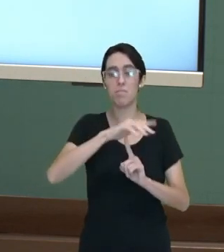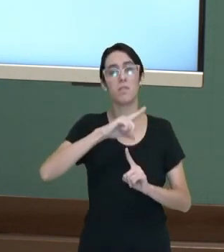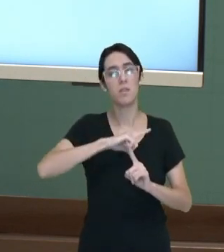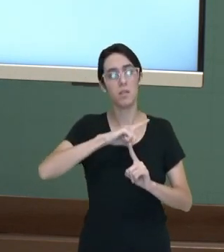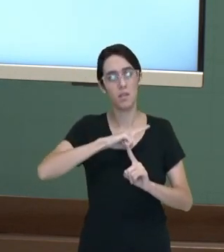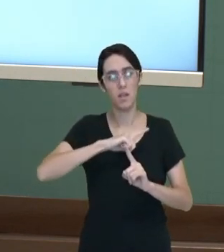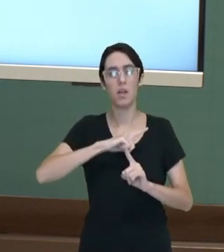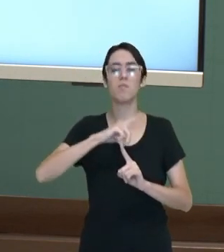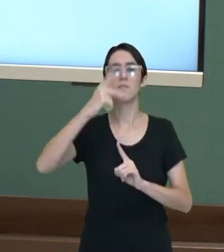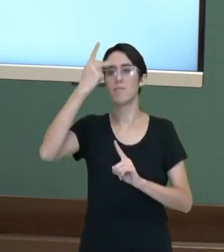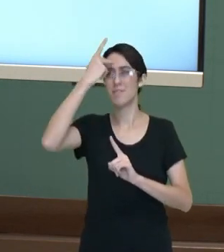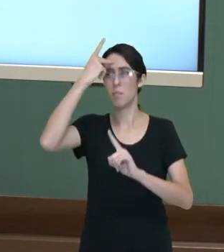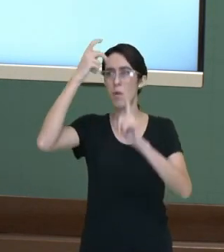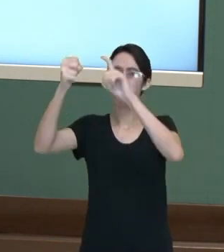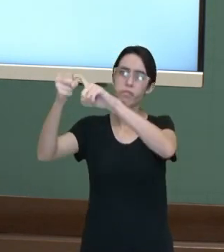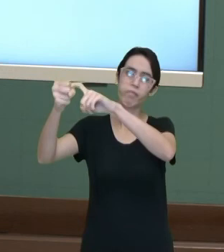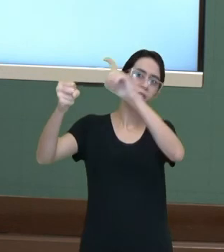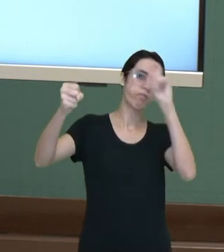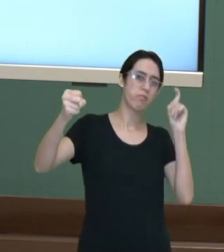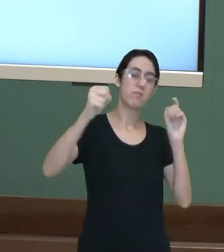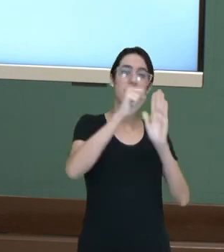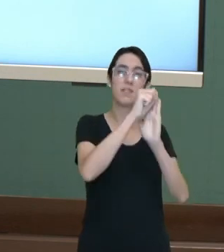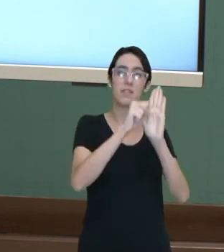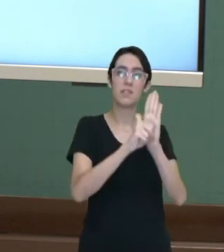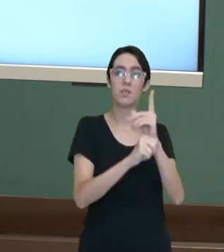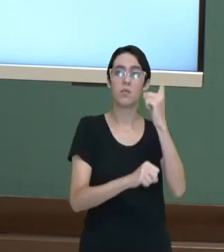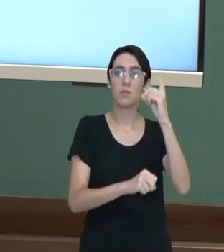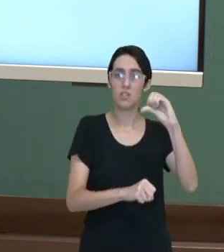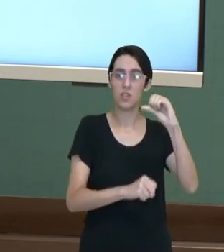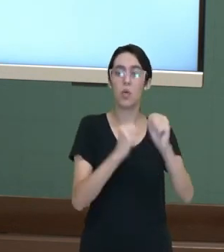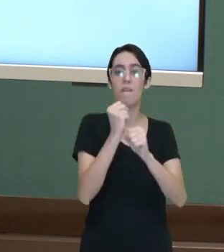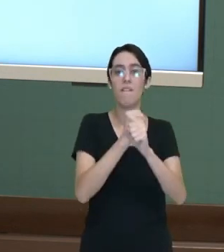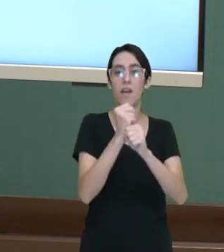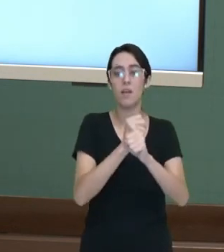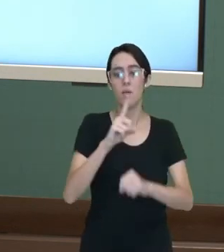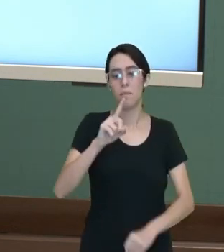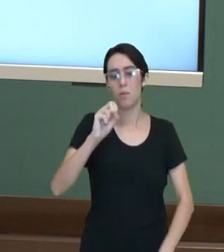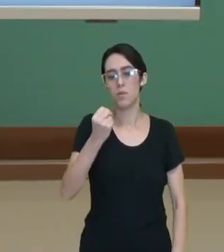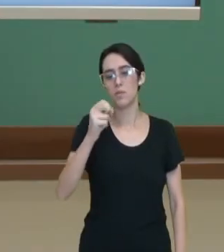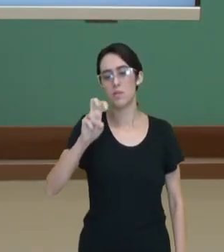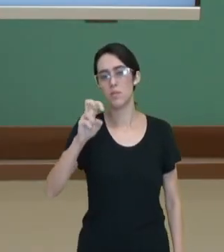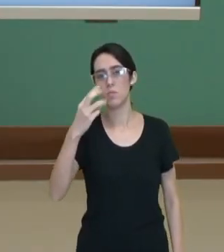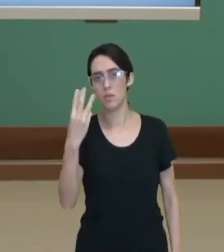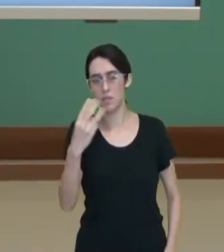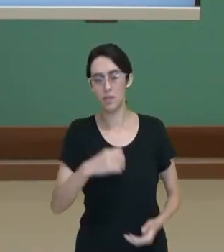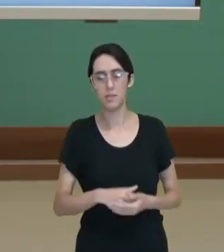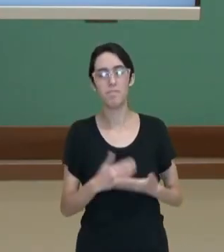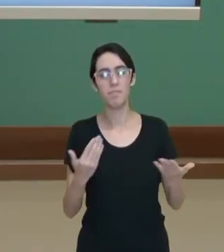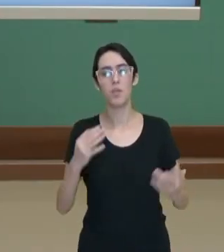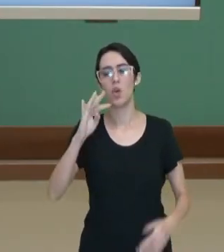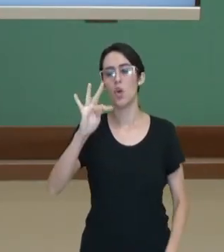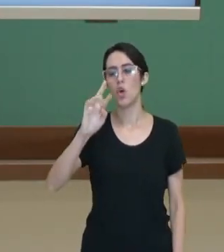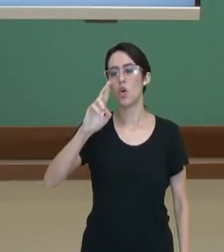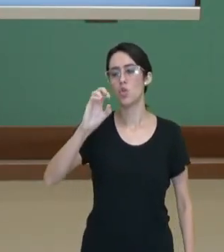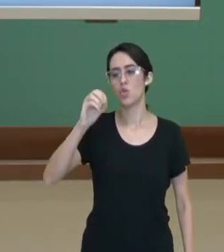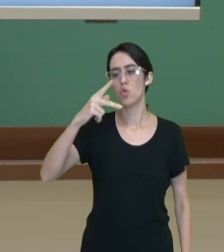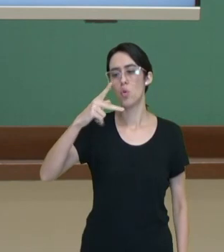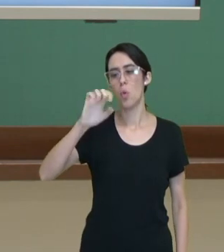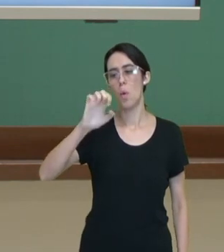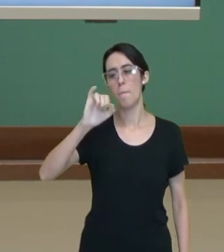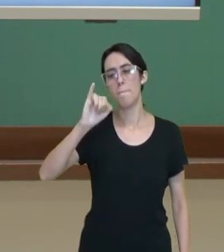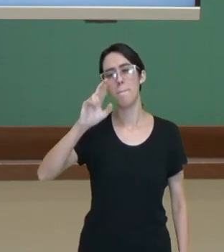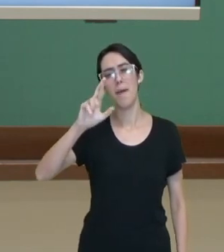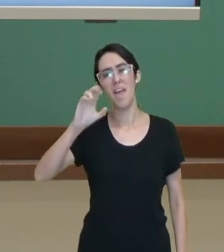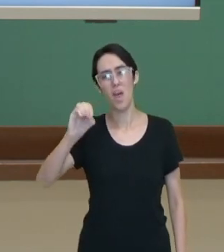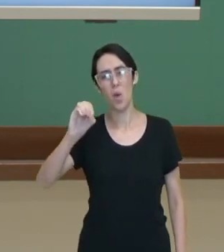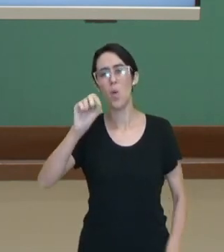emancipação lá no século XIX, o ano de 1853. O tropeirismo vai contribuir,